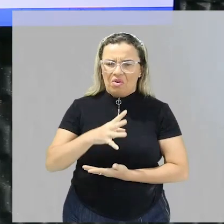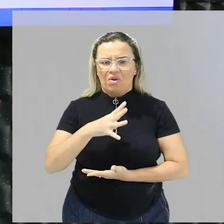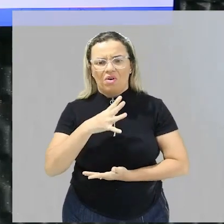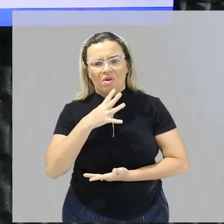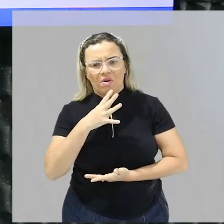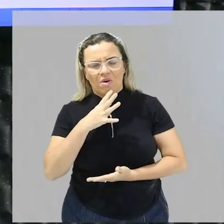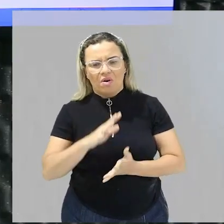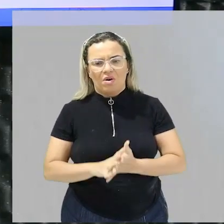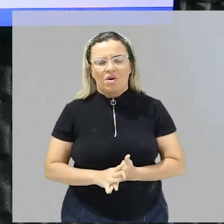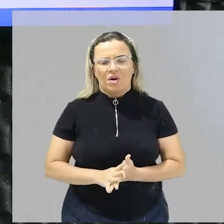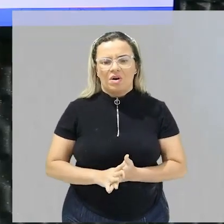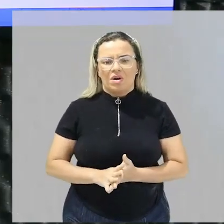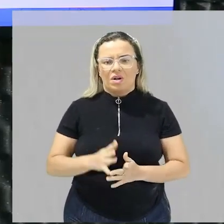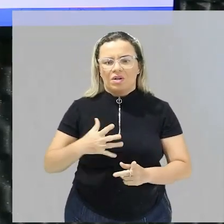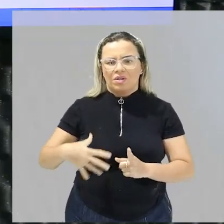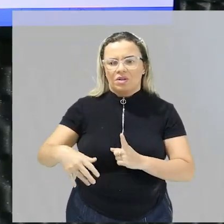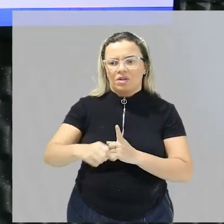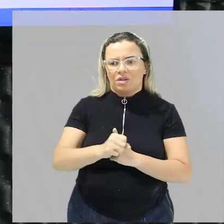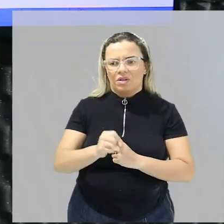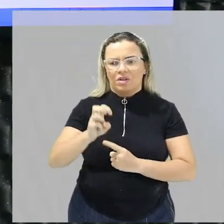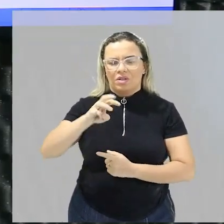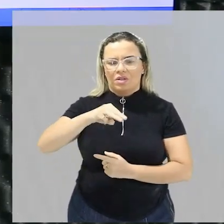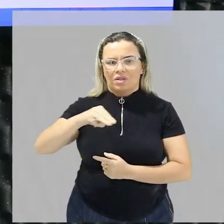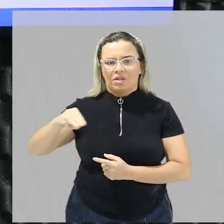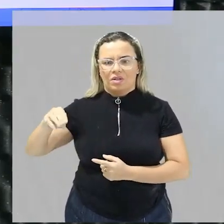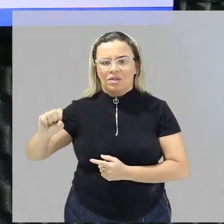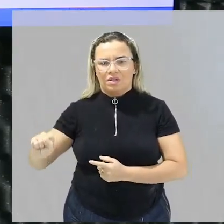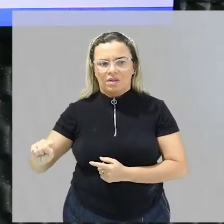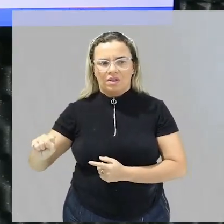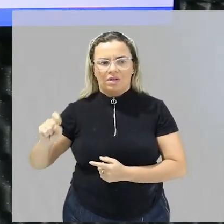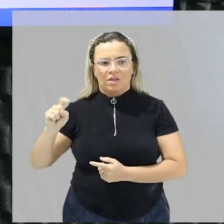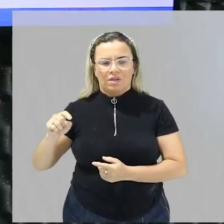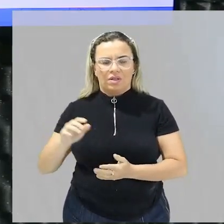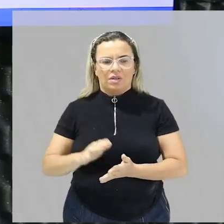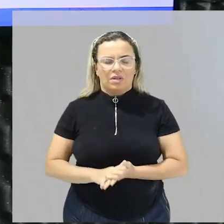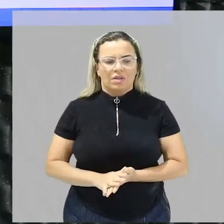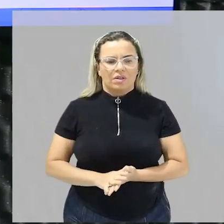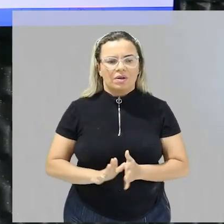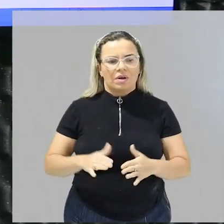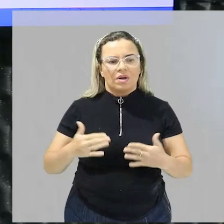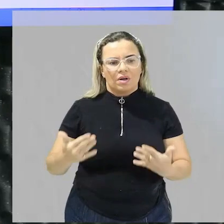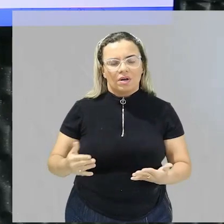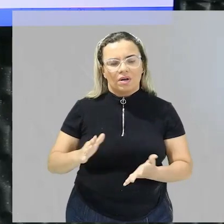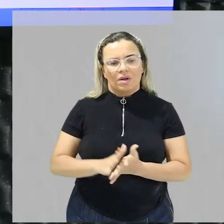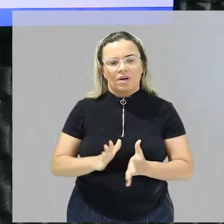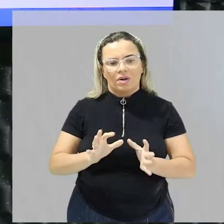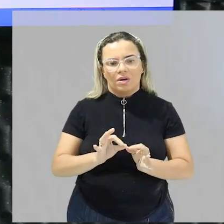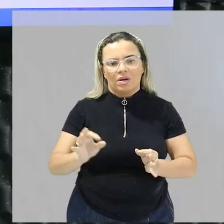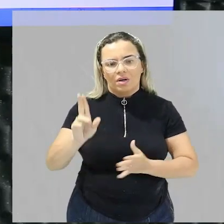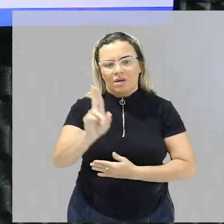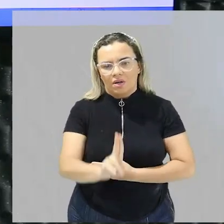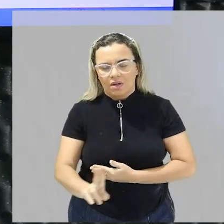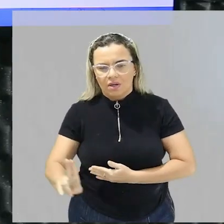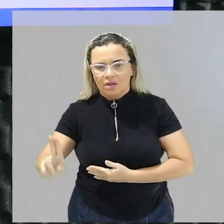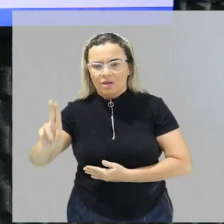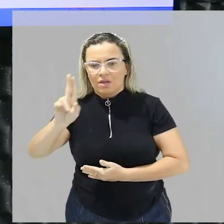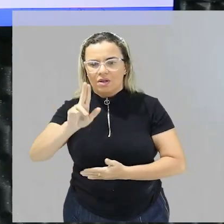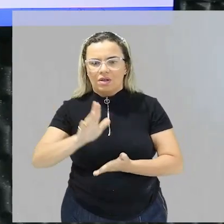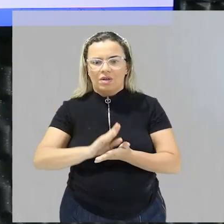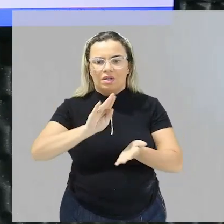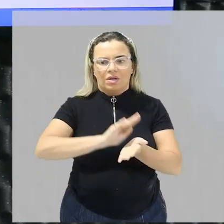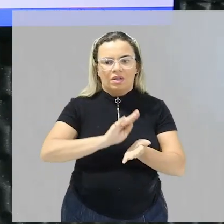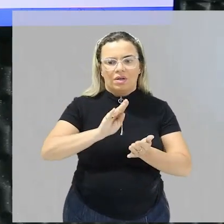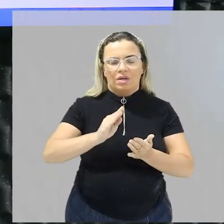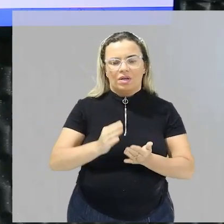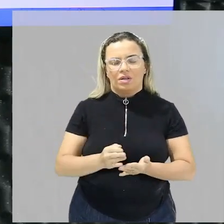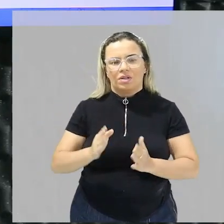pelo público, a MMS é, no entanto, a escala usada para